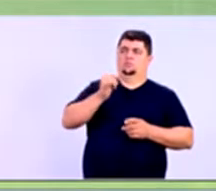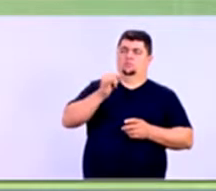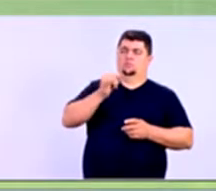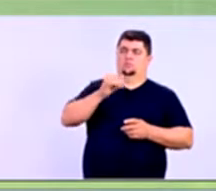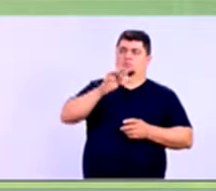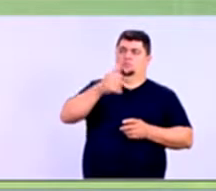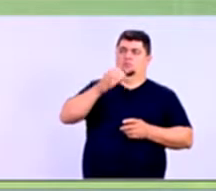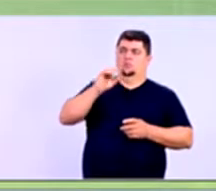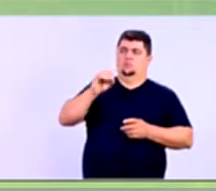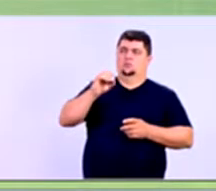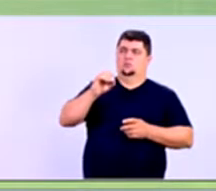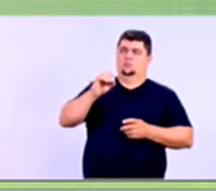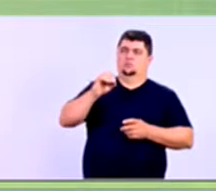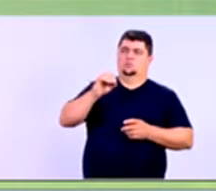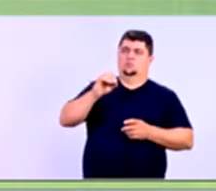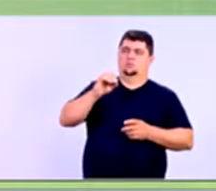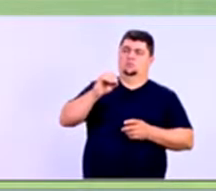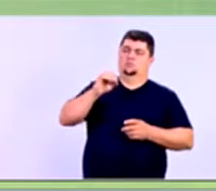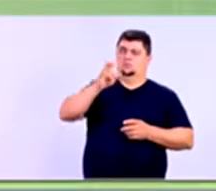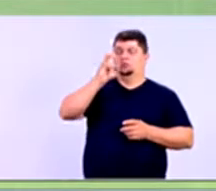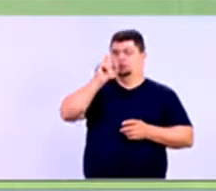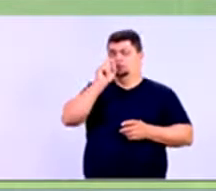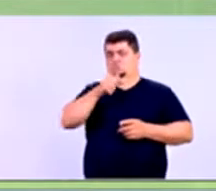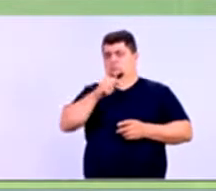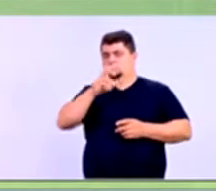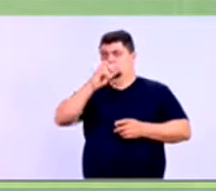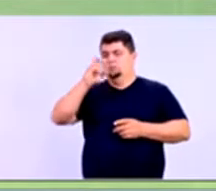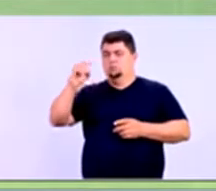em cima de quem? Dos